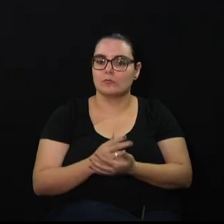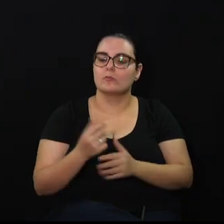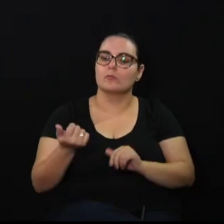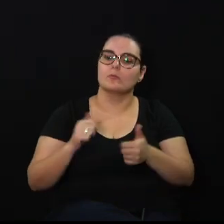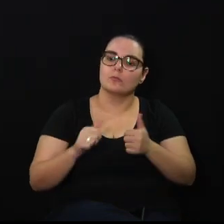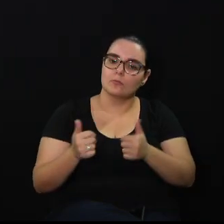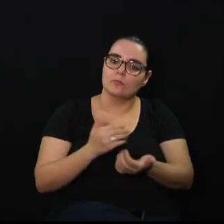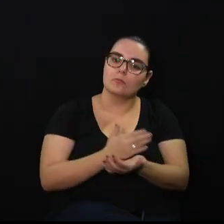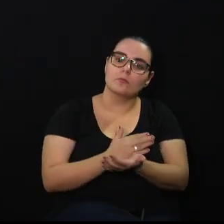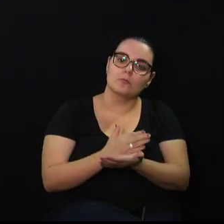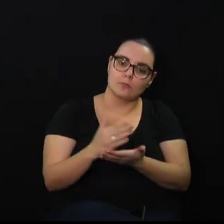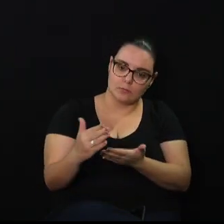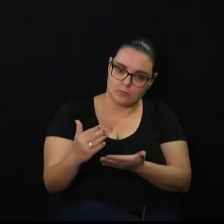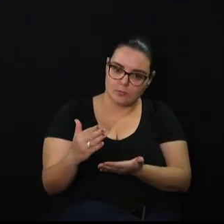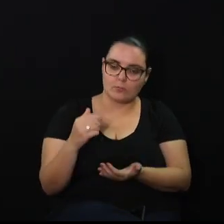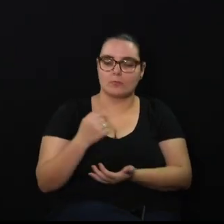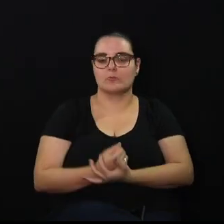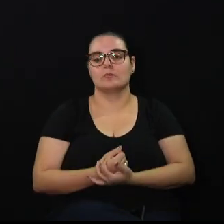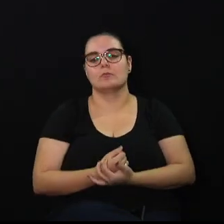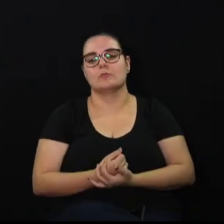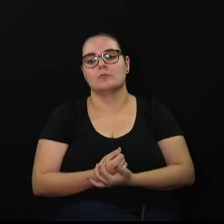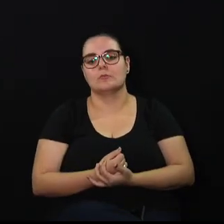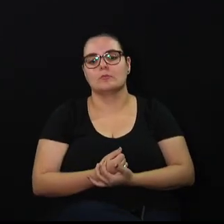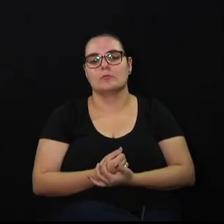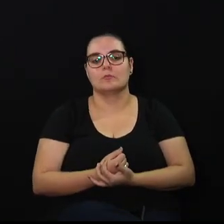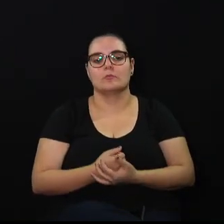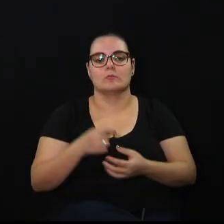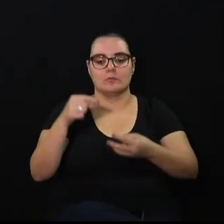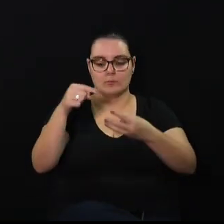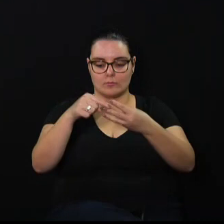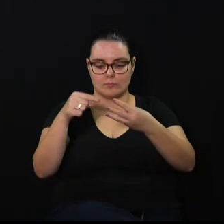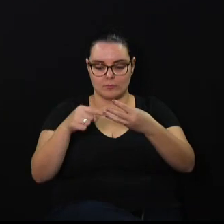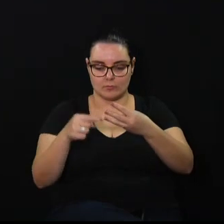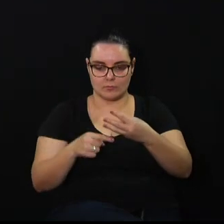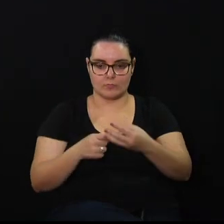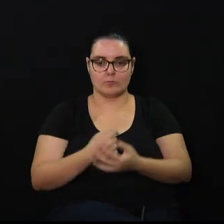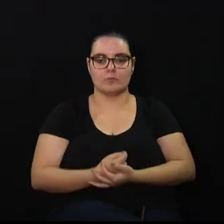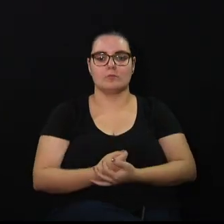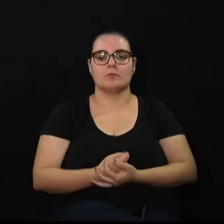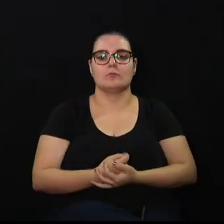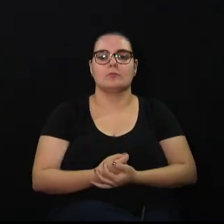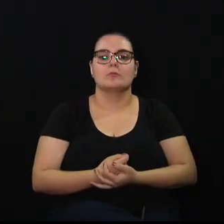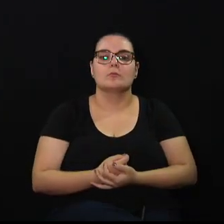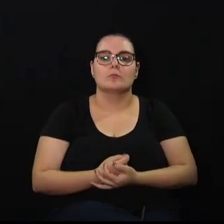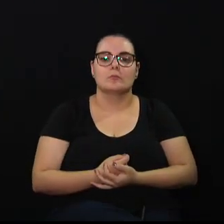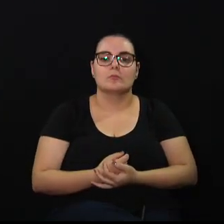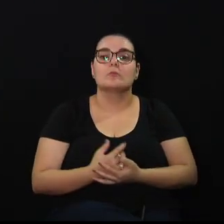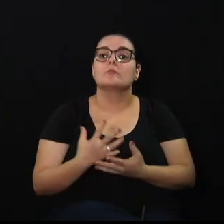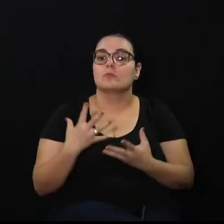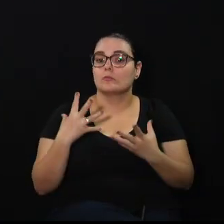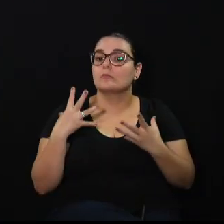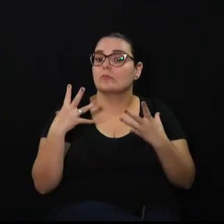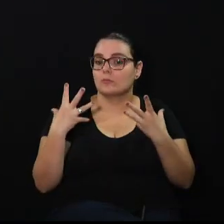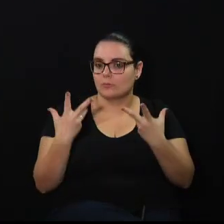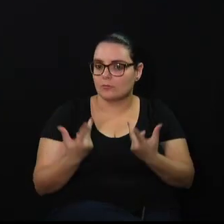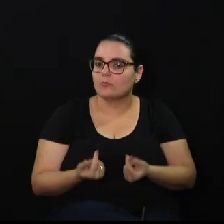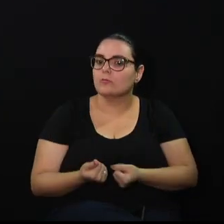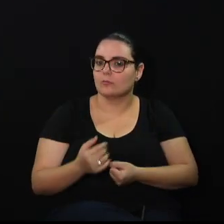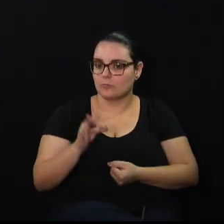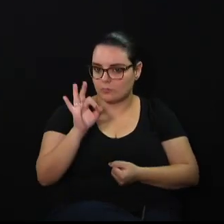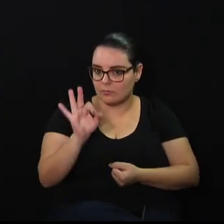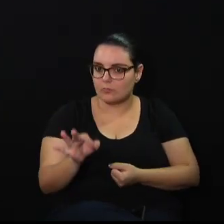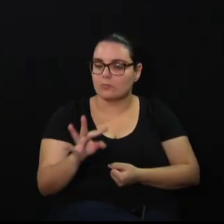avaliação inicial então essa avaliação é composta por três etapas para ser uma avaliação muito completa ea gente conseguir conhecer essa